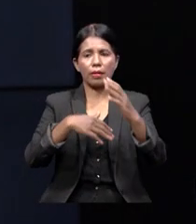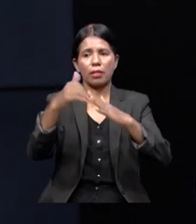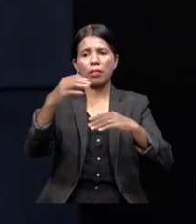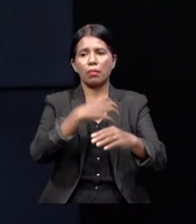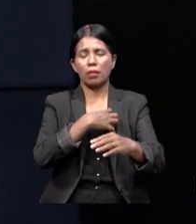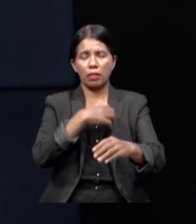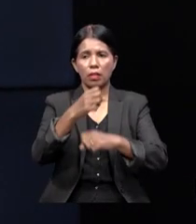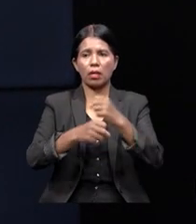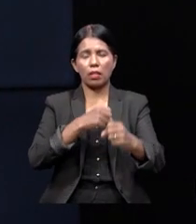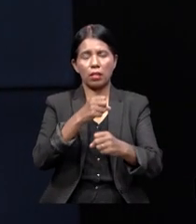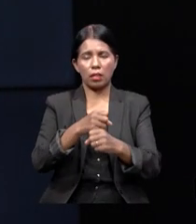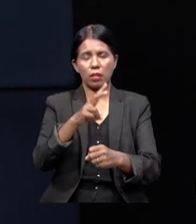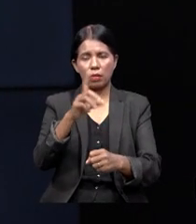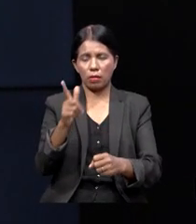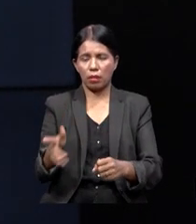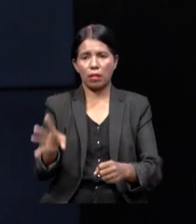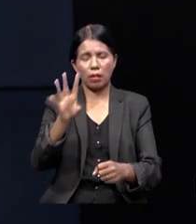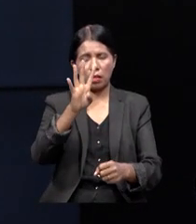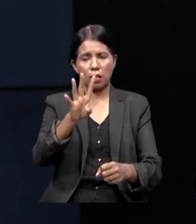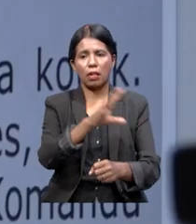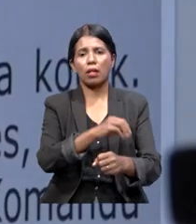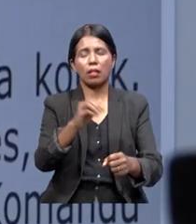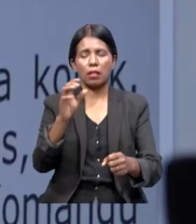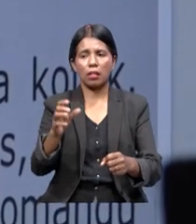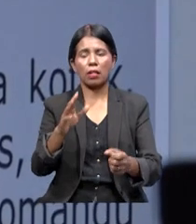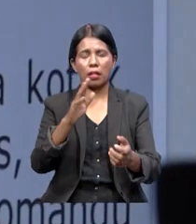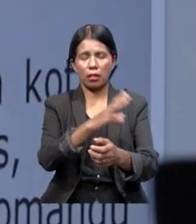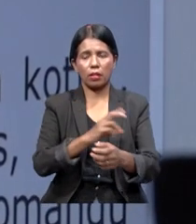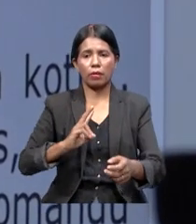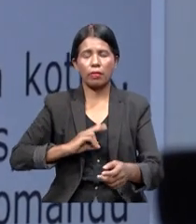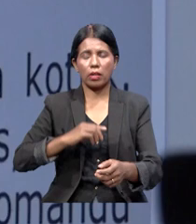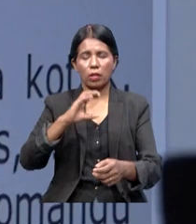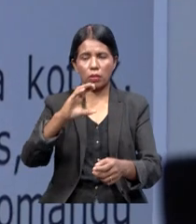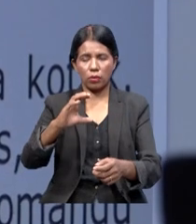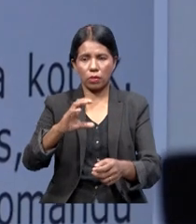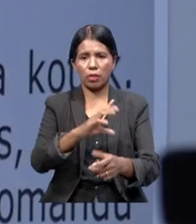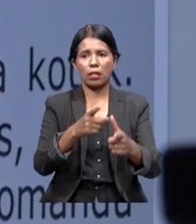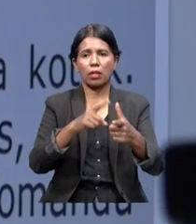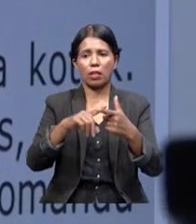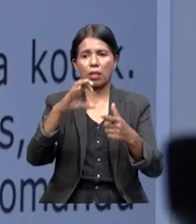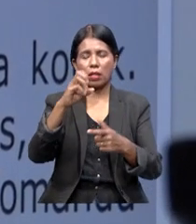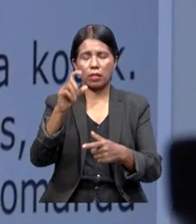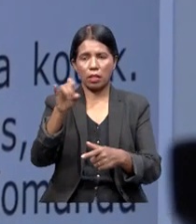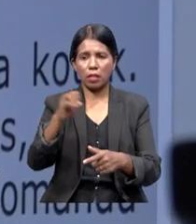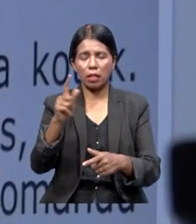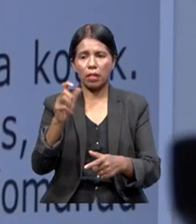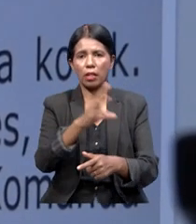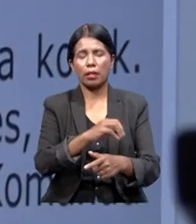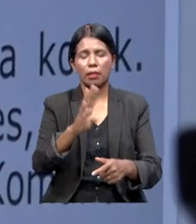PNTL e hetinang ringroron de Singhat no ringroron de Lima Makanesan, Esquadra Veracruz Tuanalaran, Caserna Quintalquic,